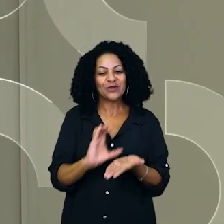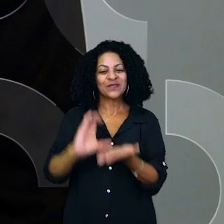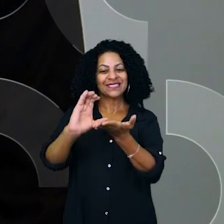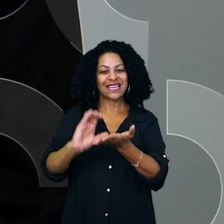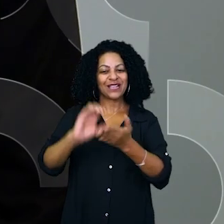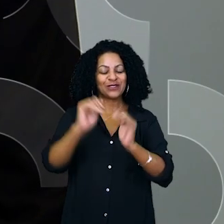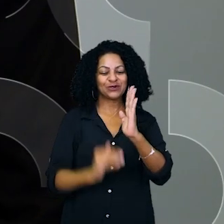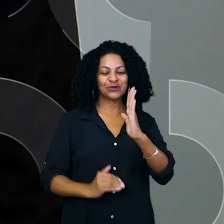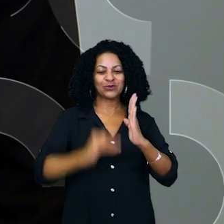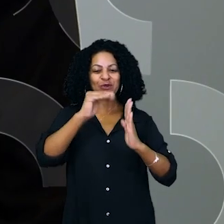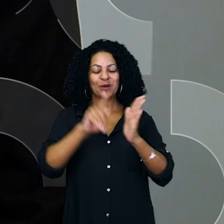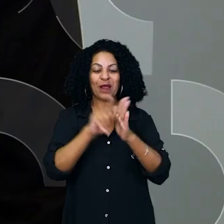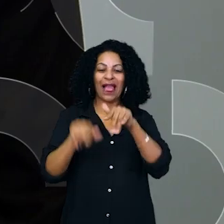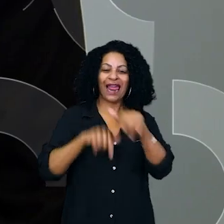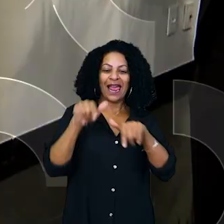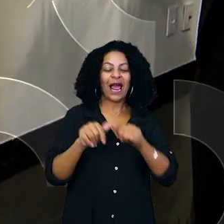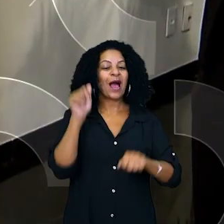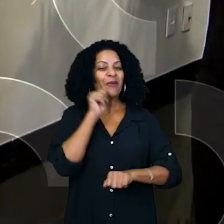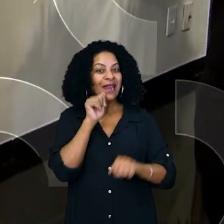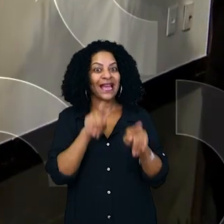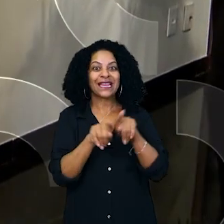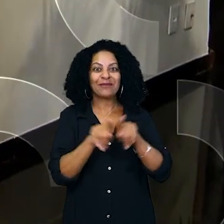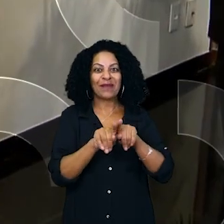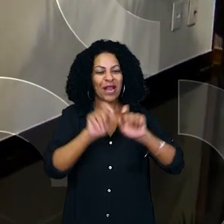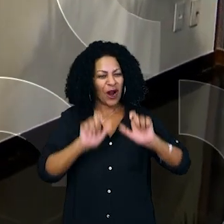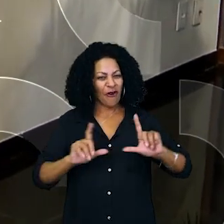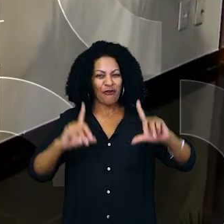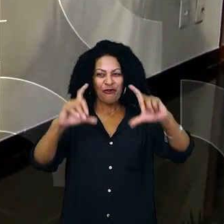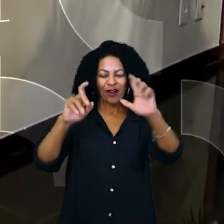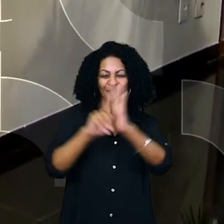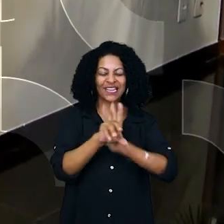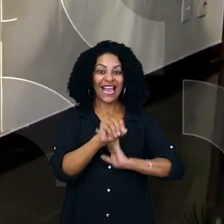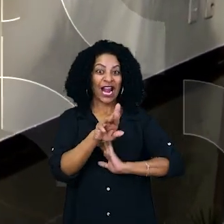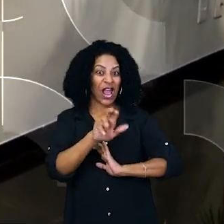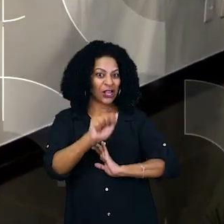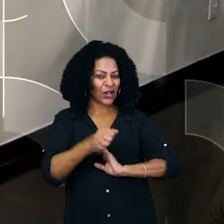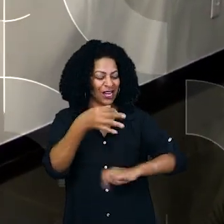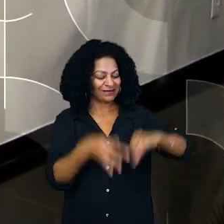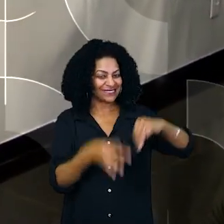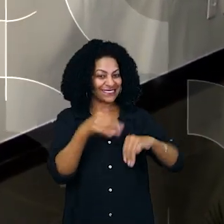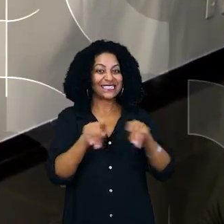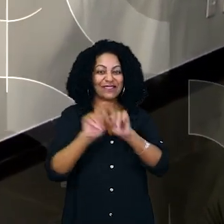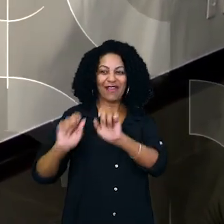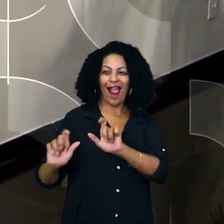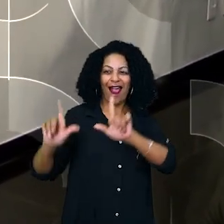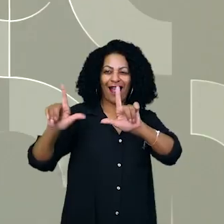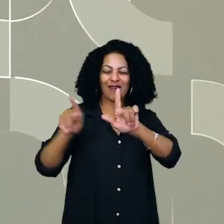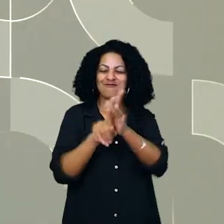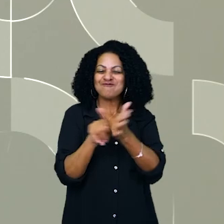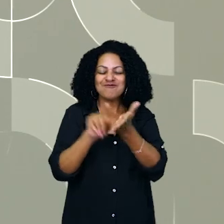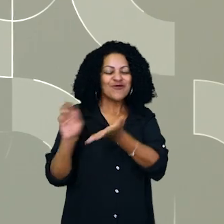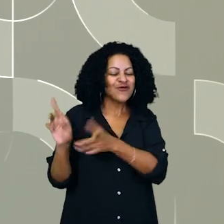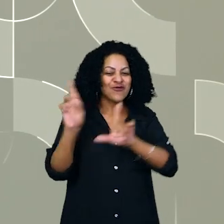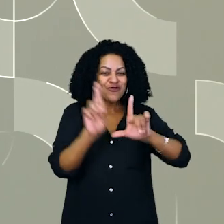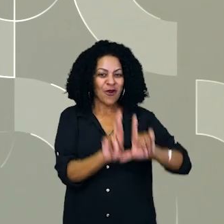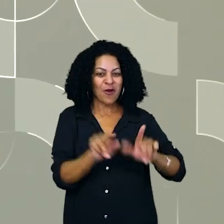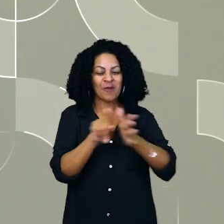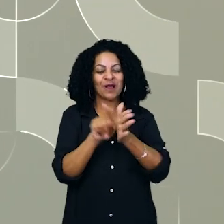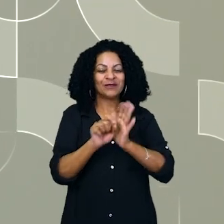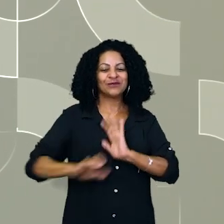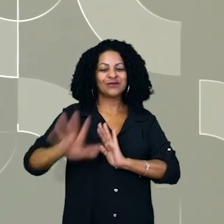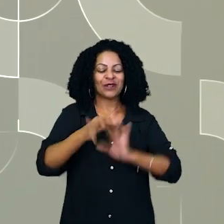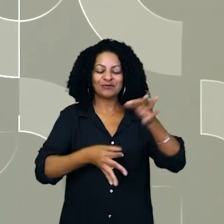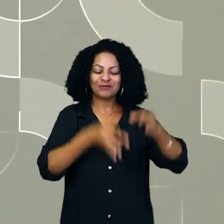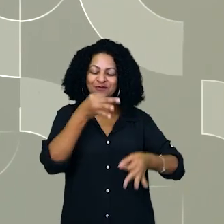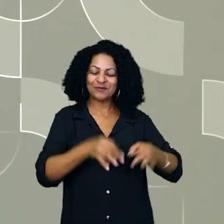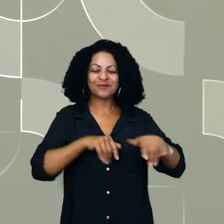Conselho Superior da Justiça do Trabalho. A foto da ministra Dora Maria da Costa também foi posicionada na galeria de corregedores